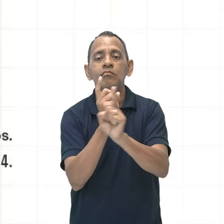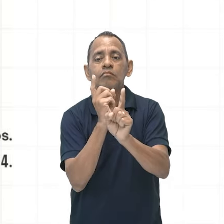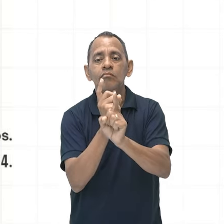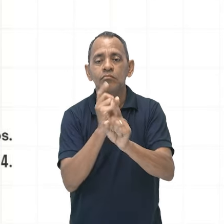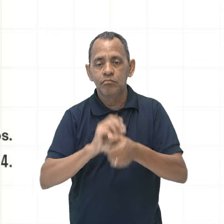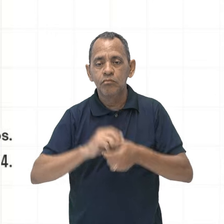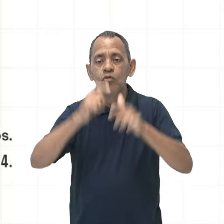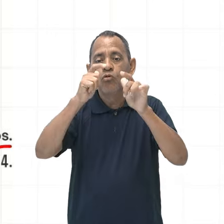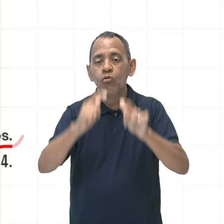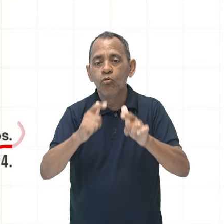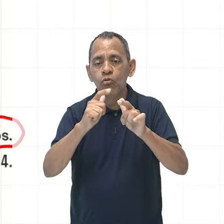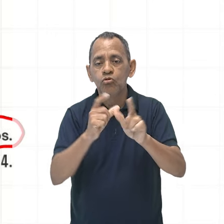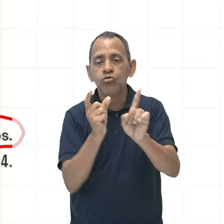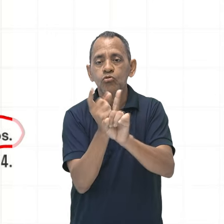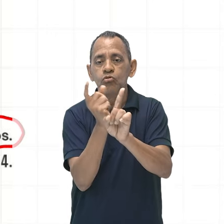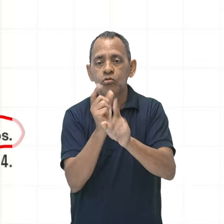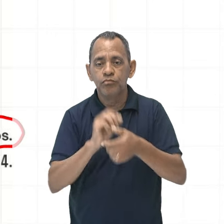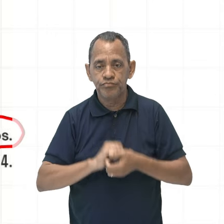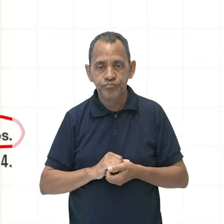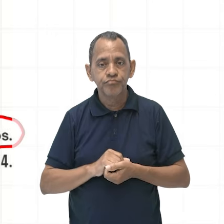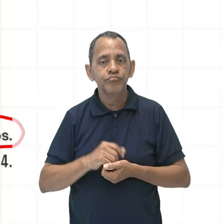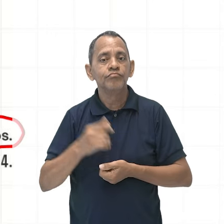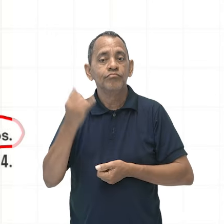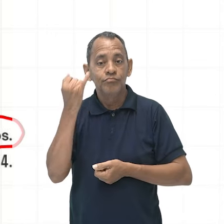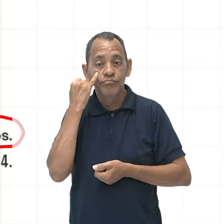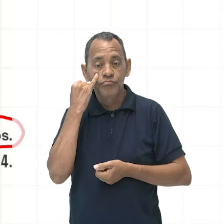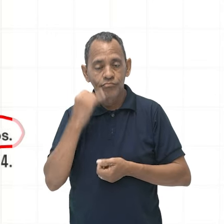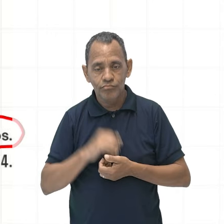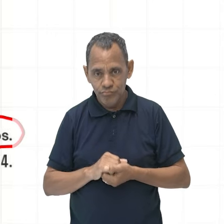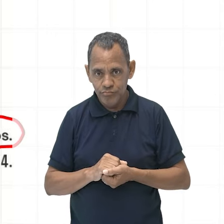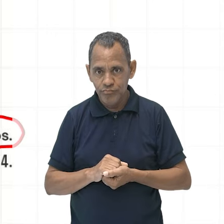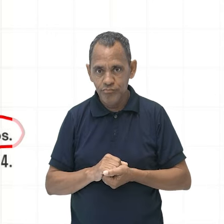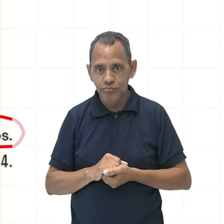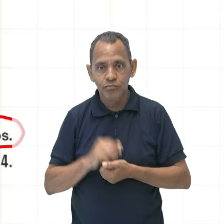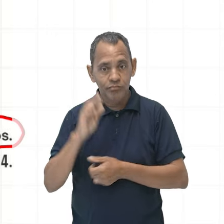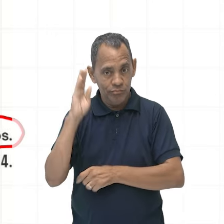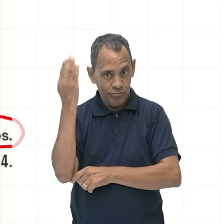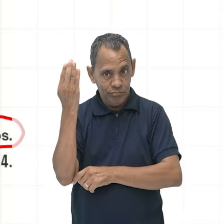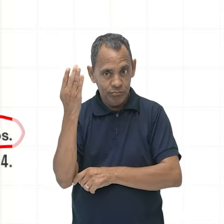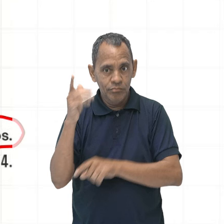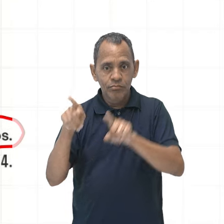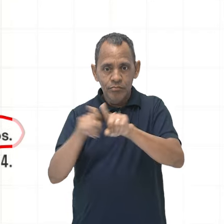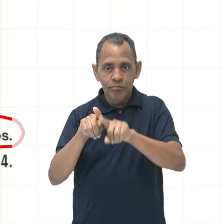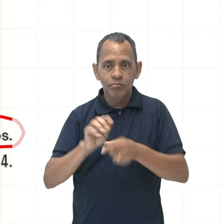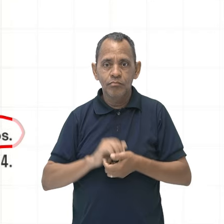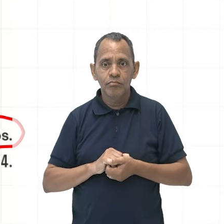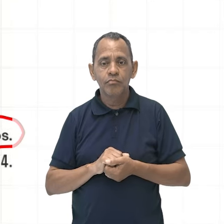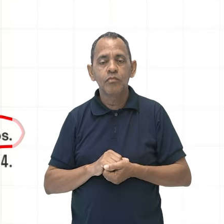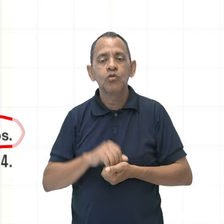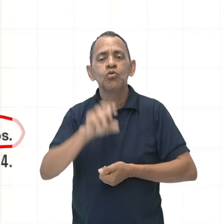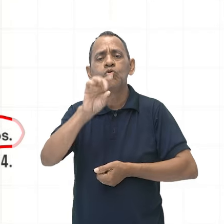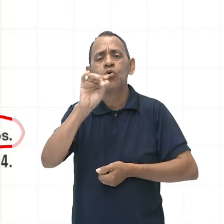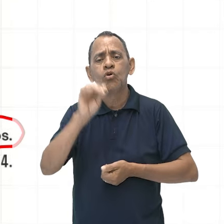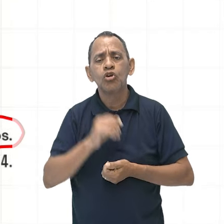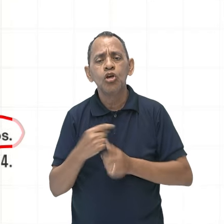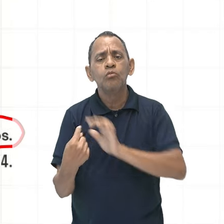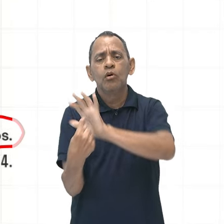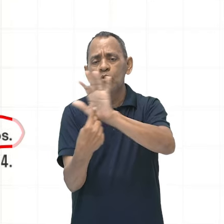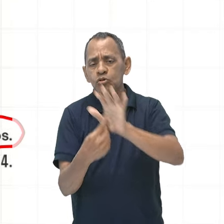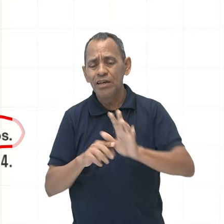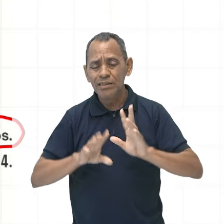aqui, colocaram aqui dados fictícios, né? Mas é uma fonte para ilustrar que todo